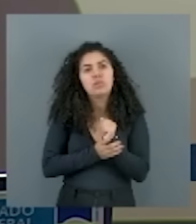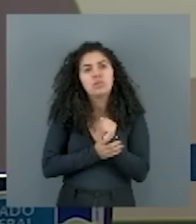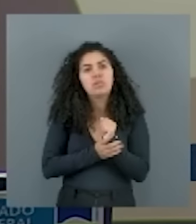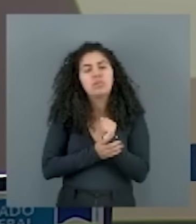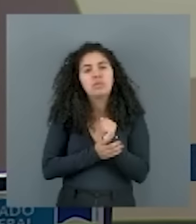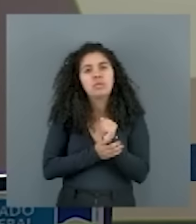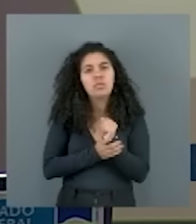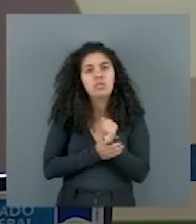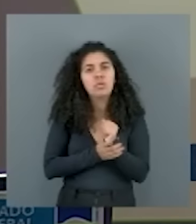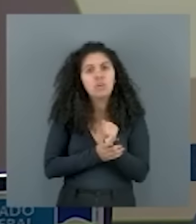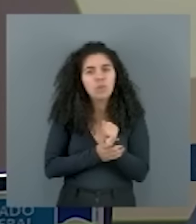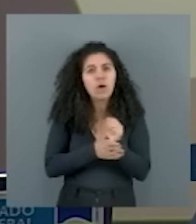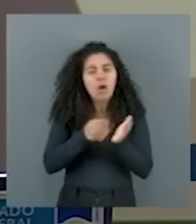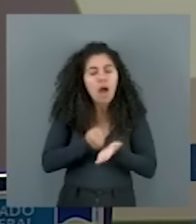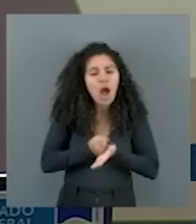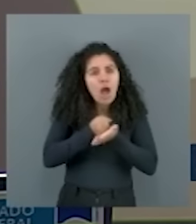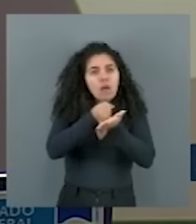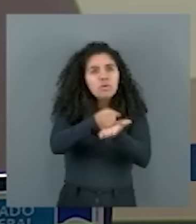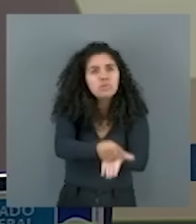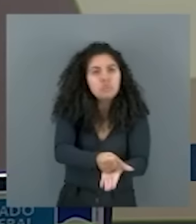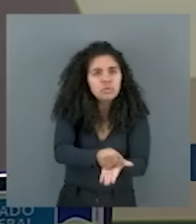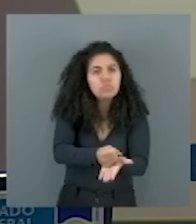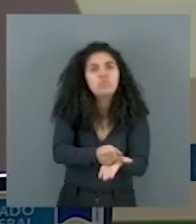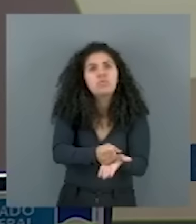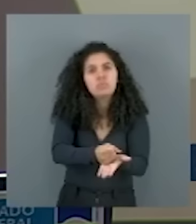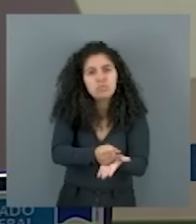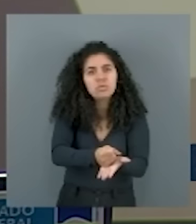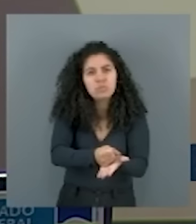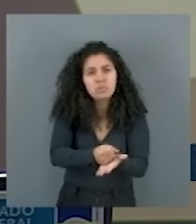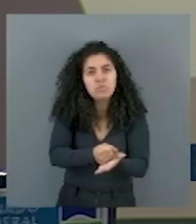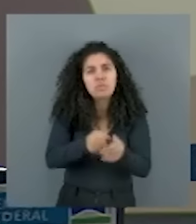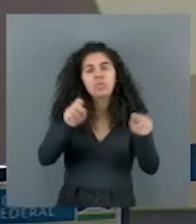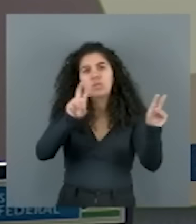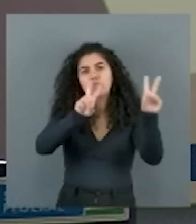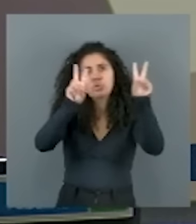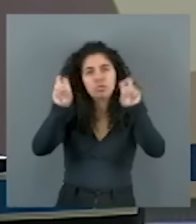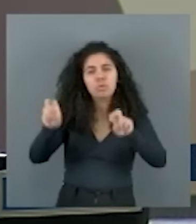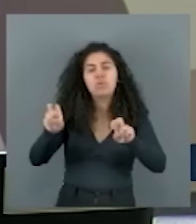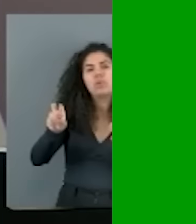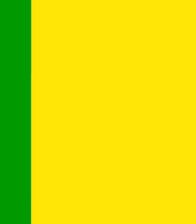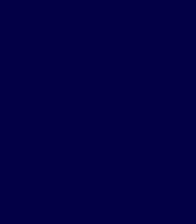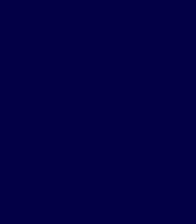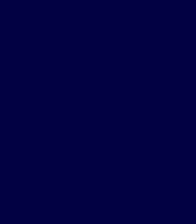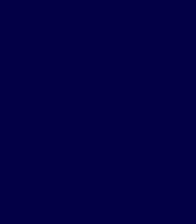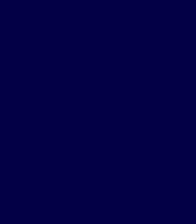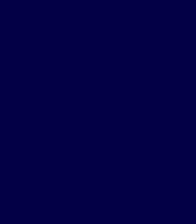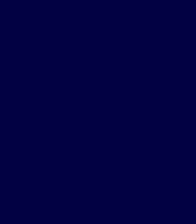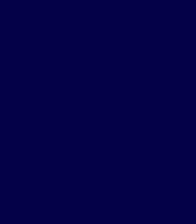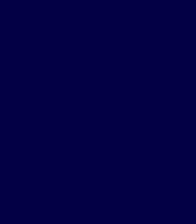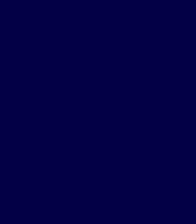o socorro aí à desoneração da folha dos municípios, senhor presidente.